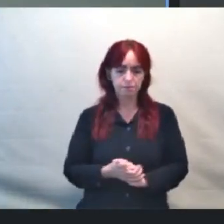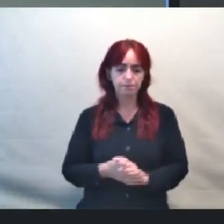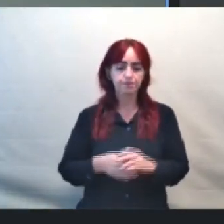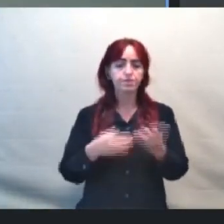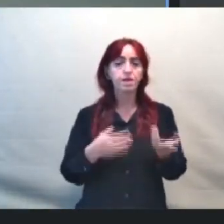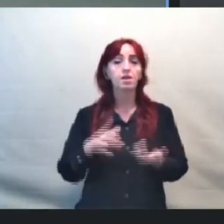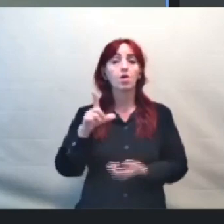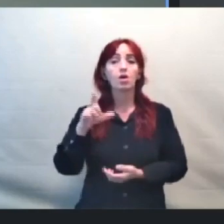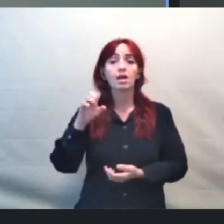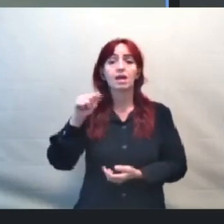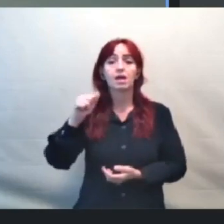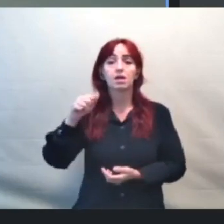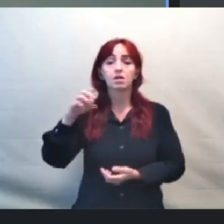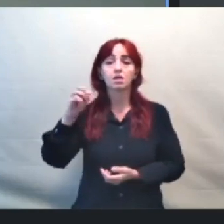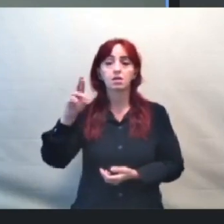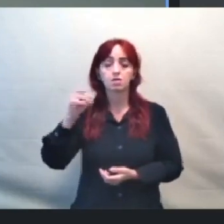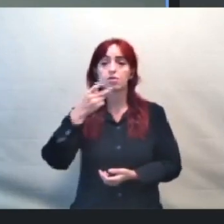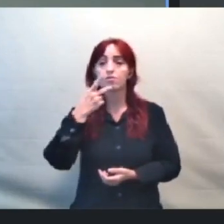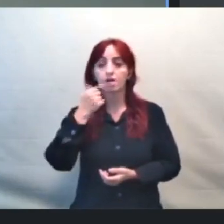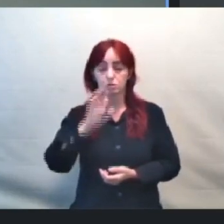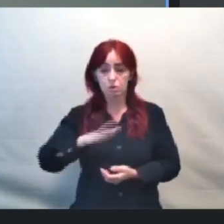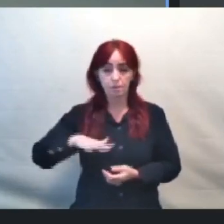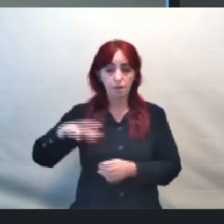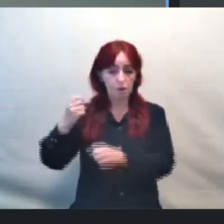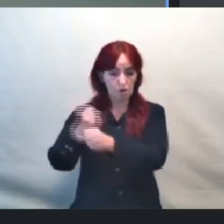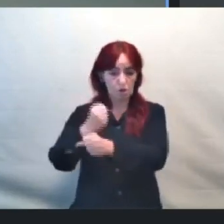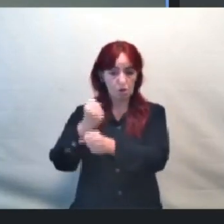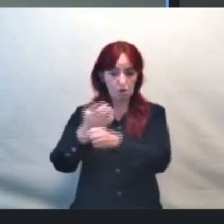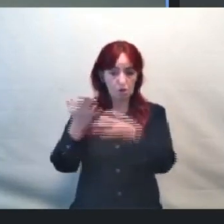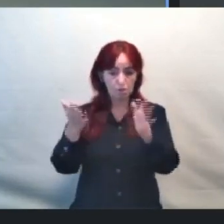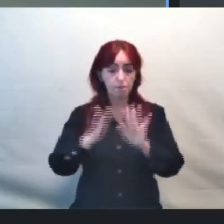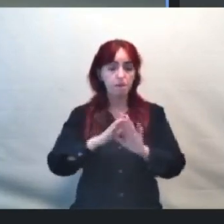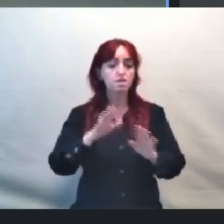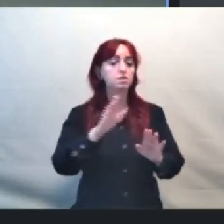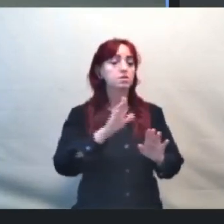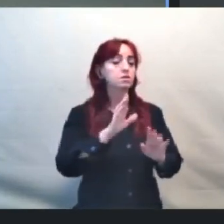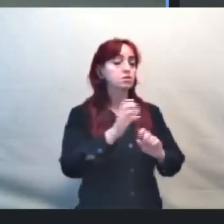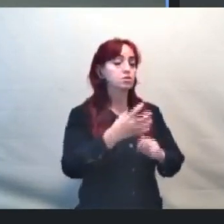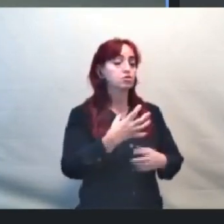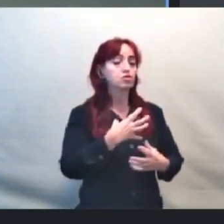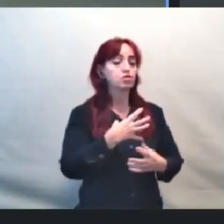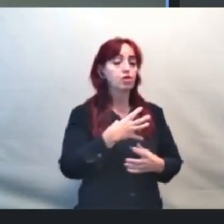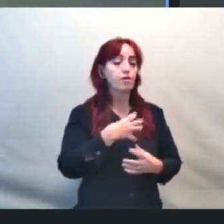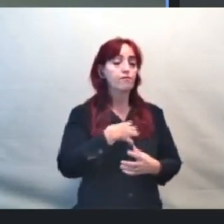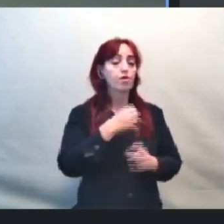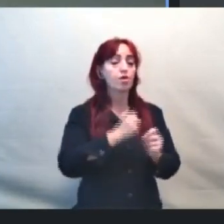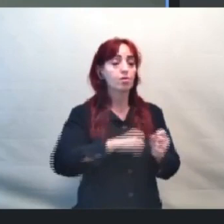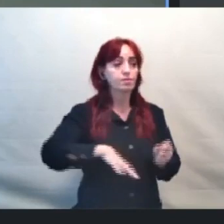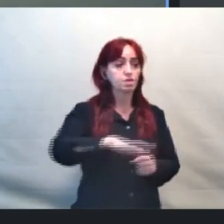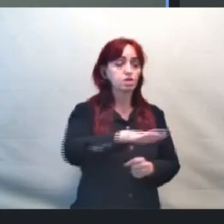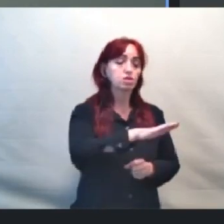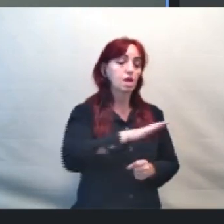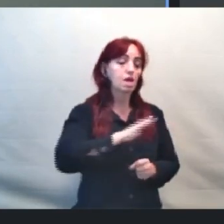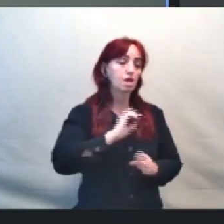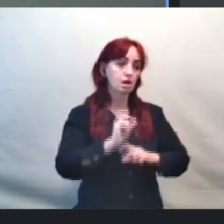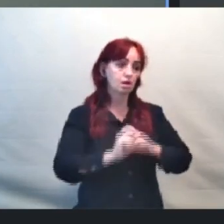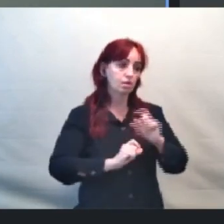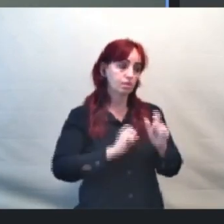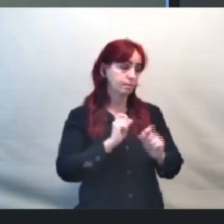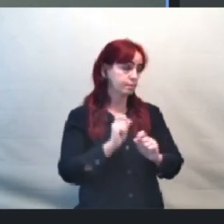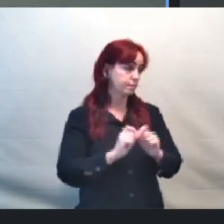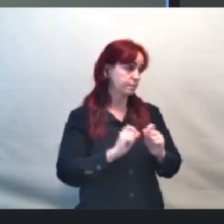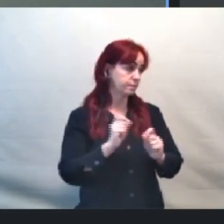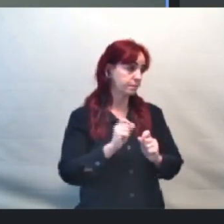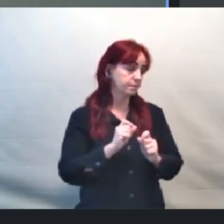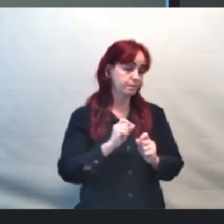obra, mas de maneira geral, deixa... eu acho que a Marina não está conosco, mas as